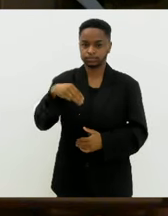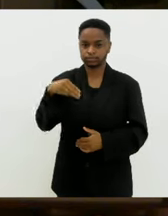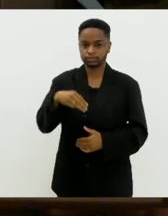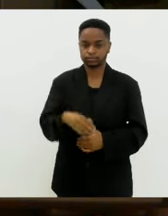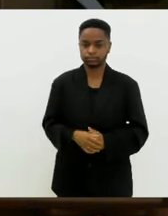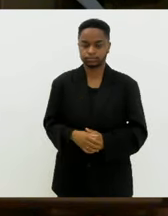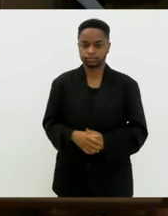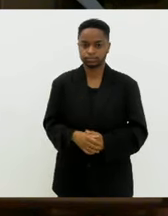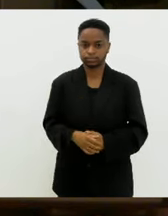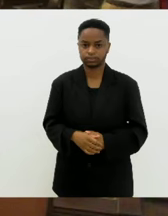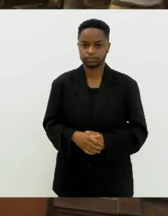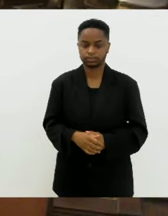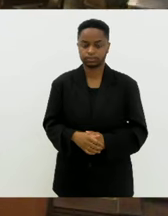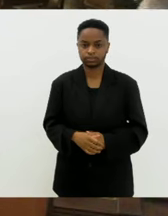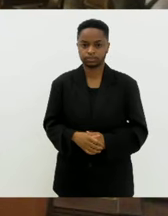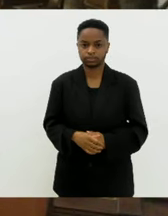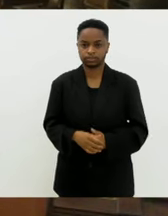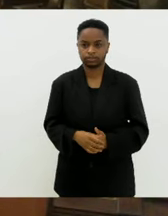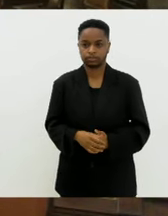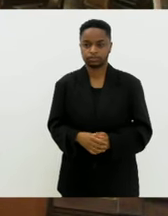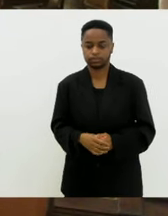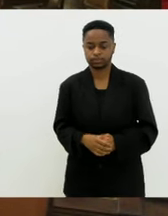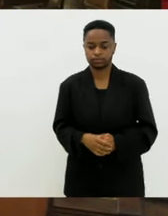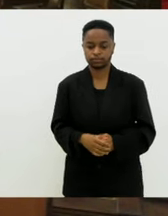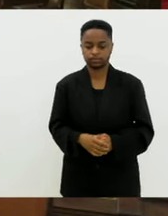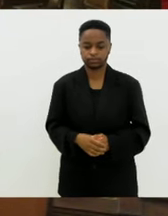tempo regimental.